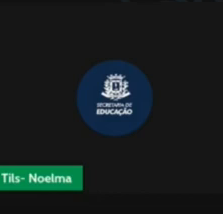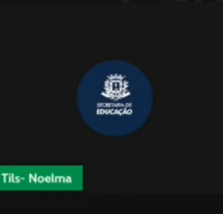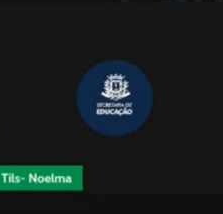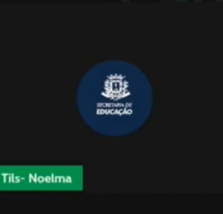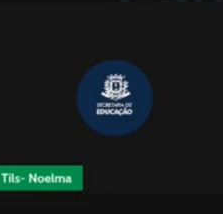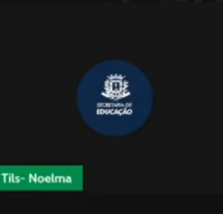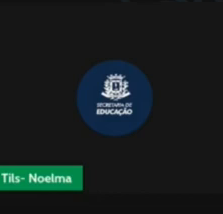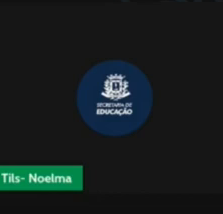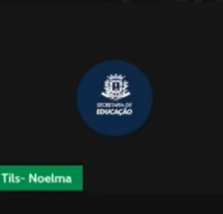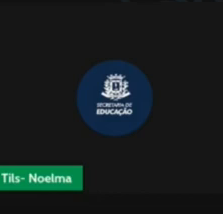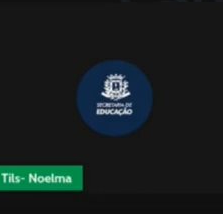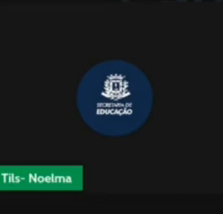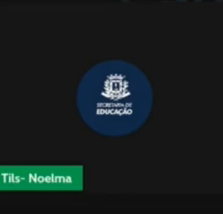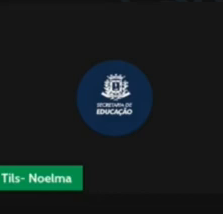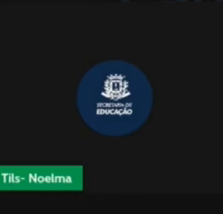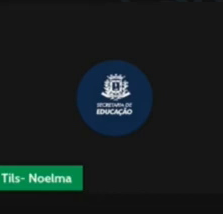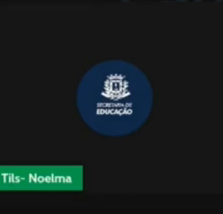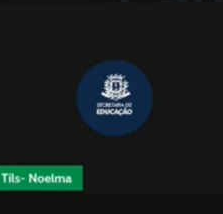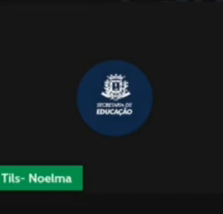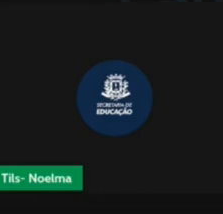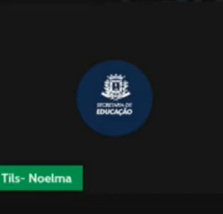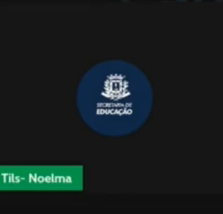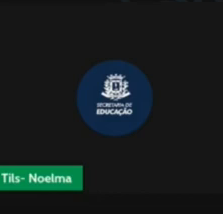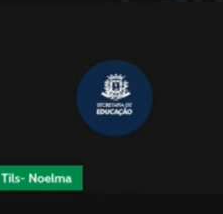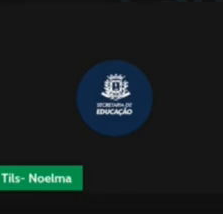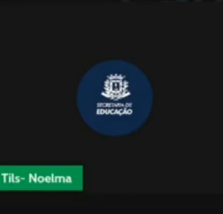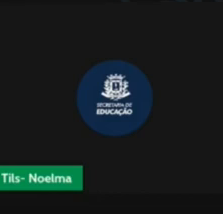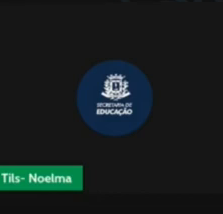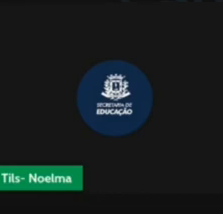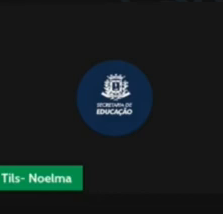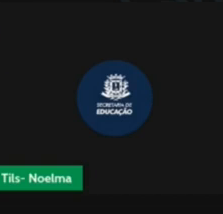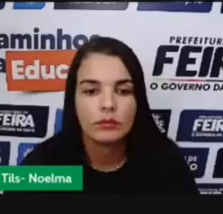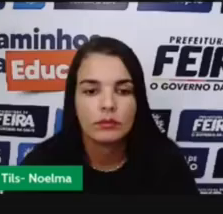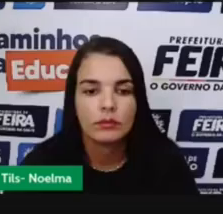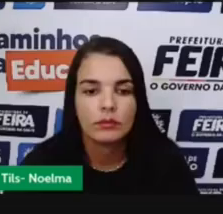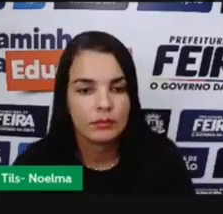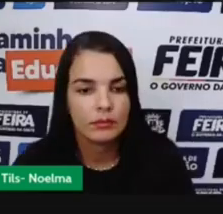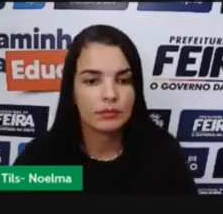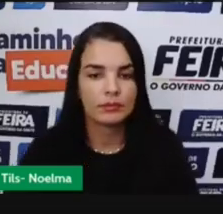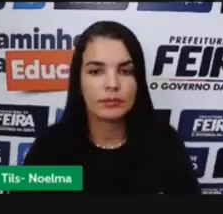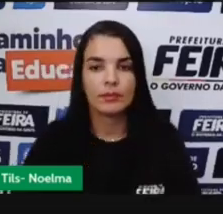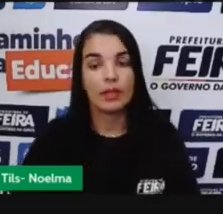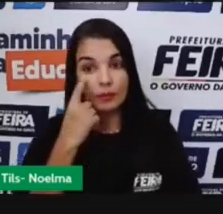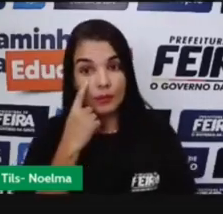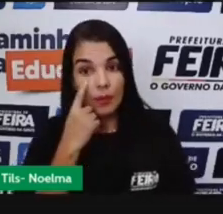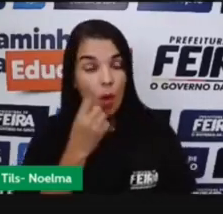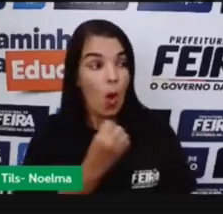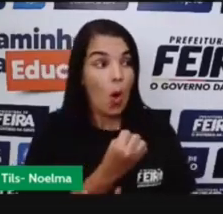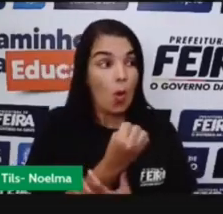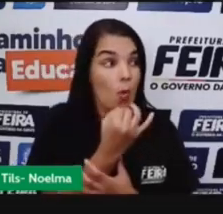menos 8, nada. 1 menos 1, nada. Quantas caixas, então, seriam